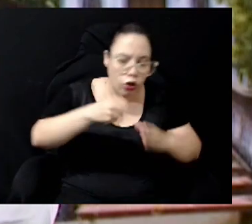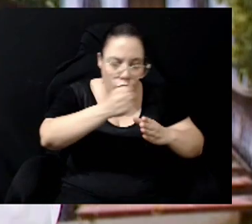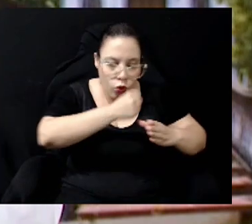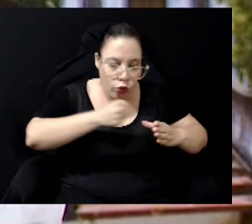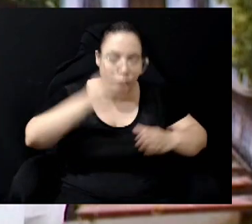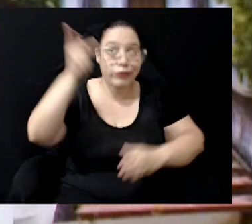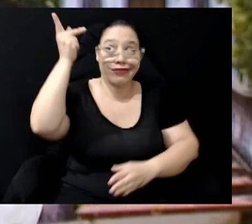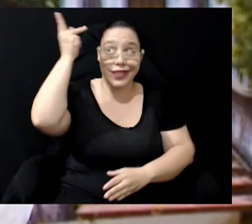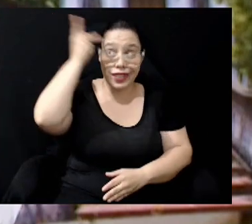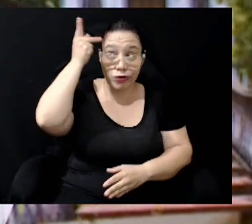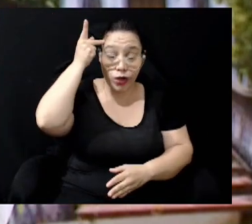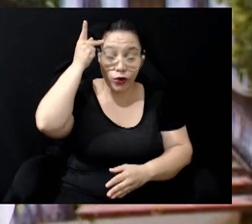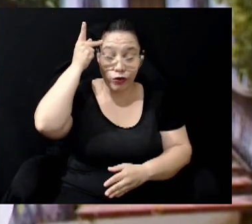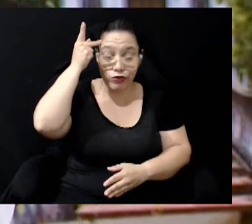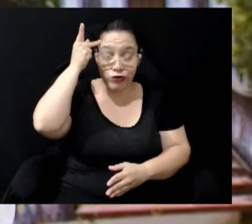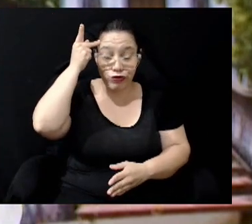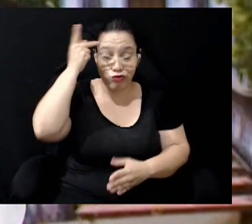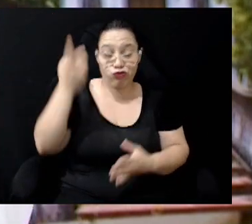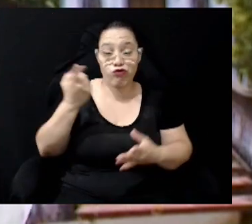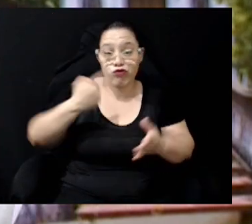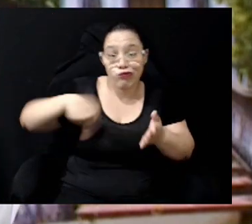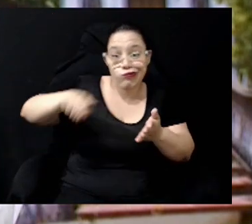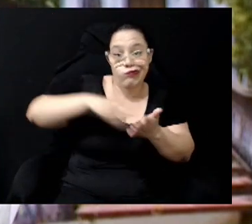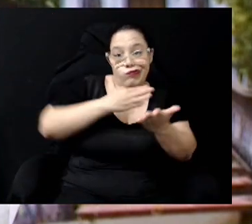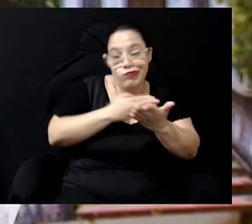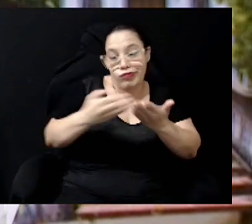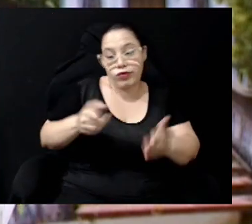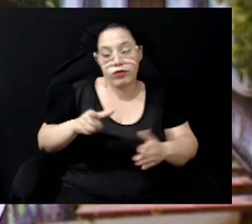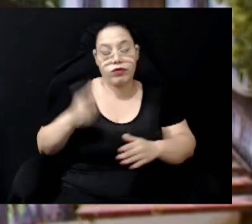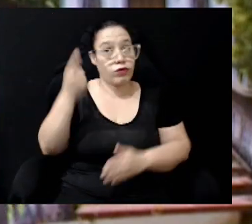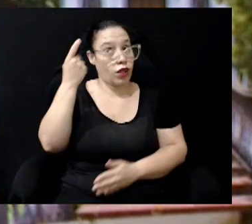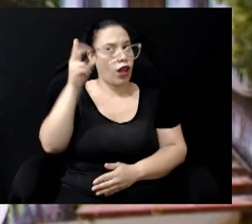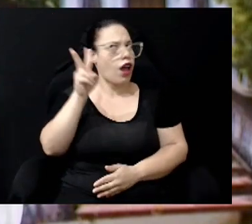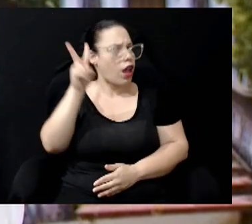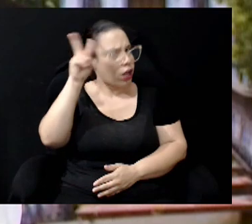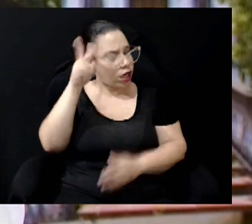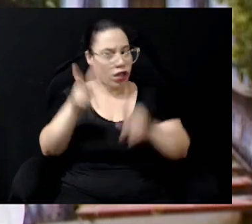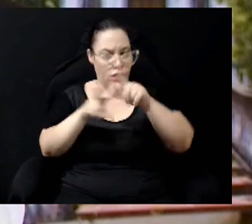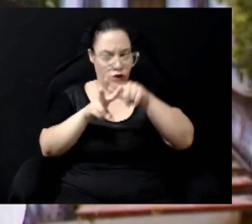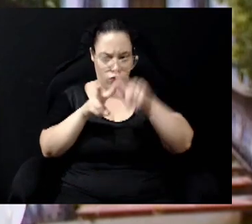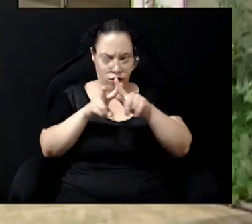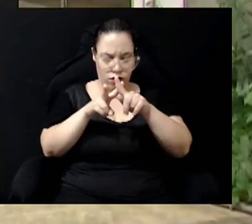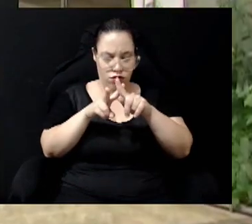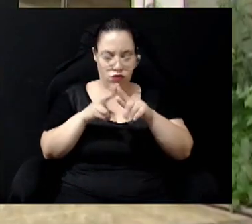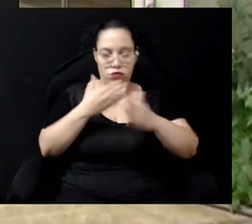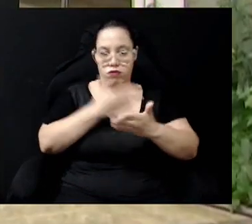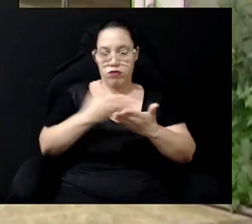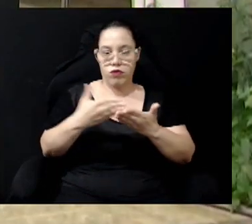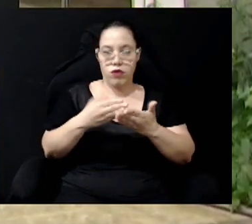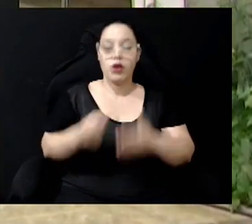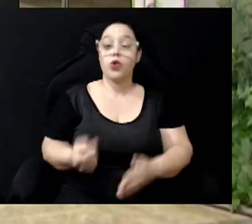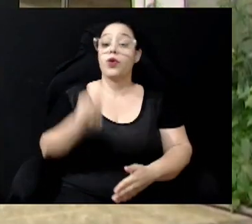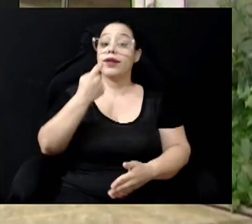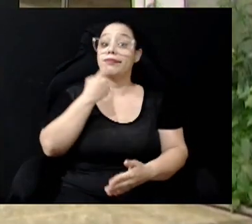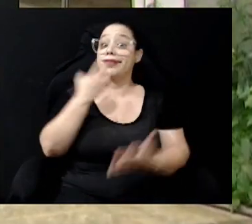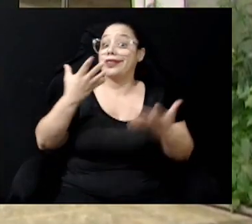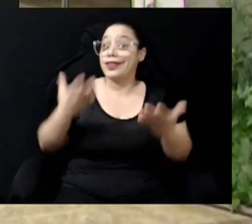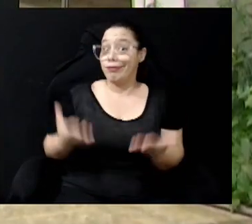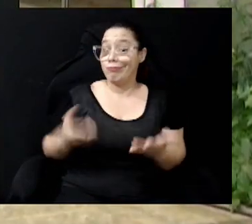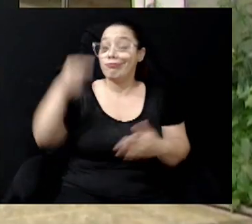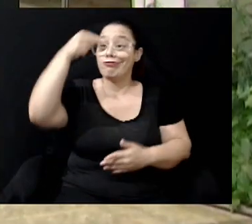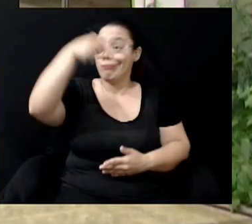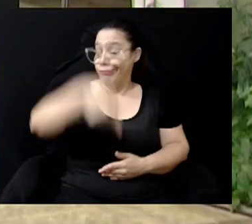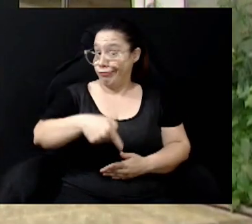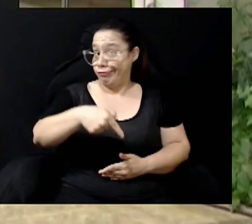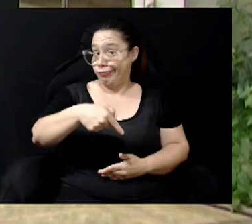Paulo e nós estamos começando esta segunda etapa por Campinas. A partir daqui, nesse ano nós